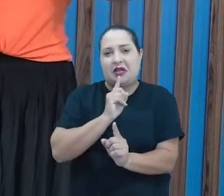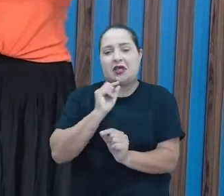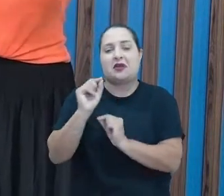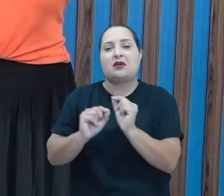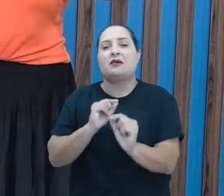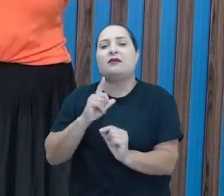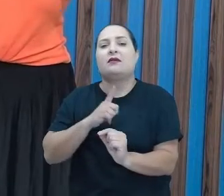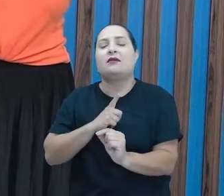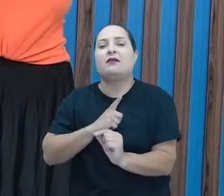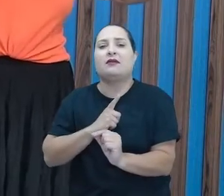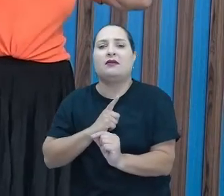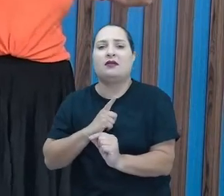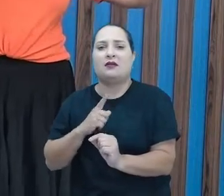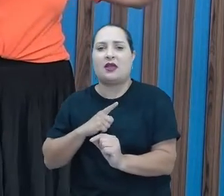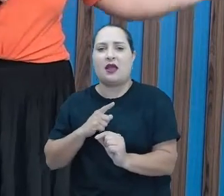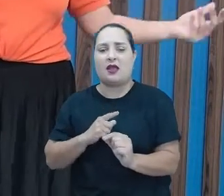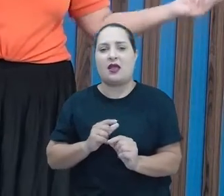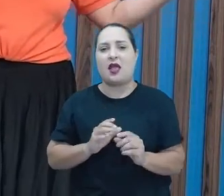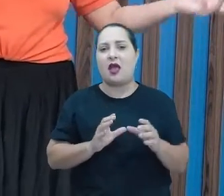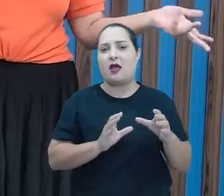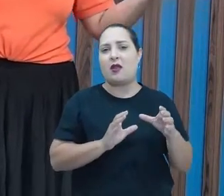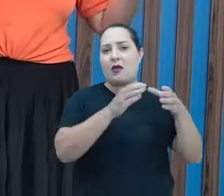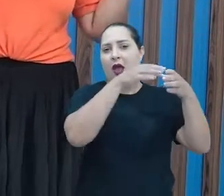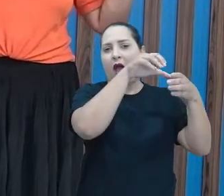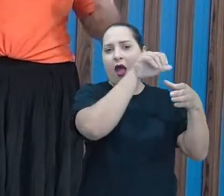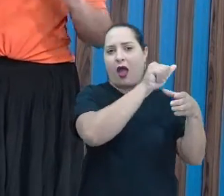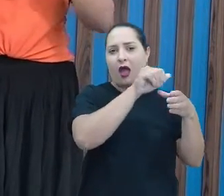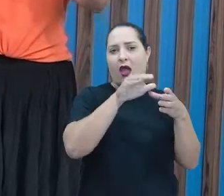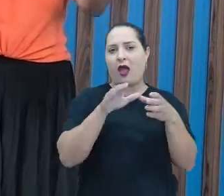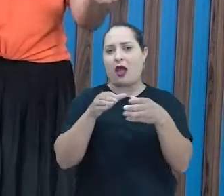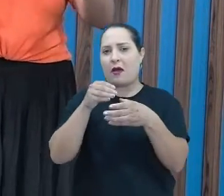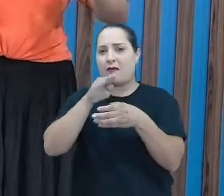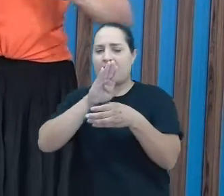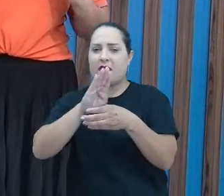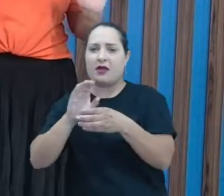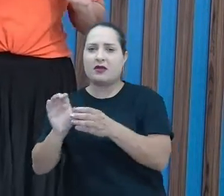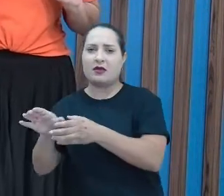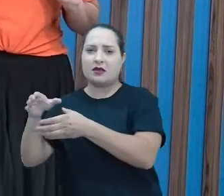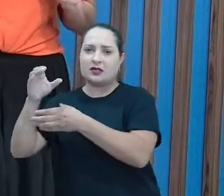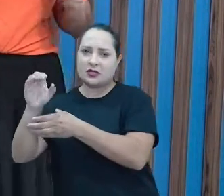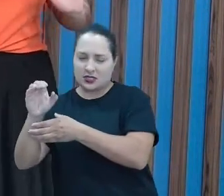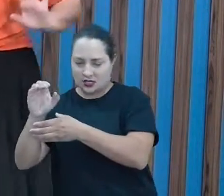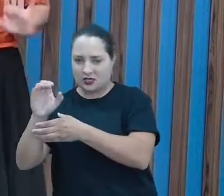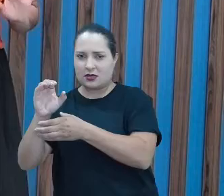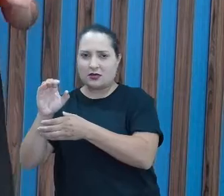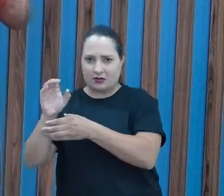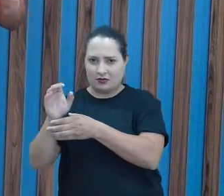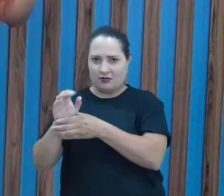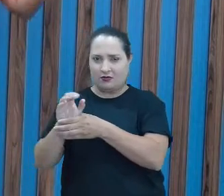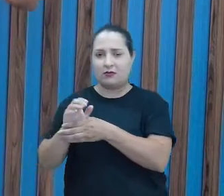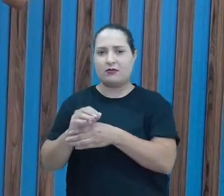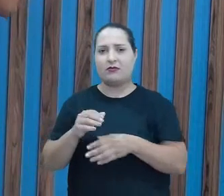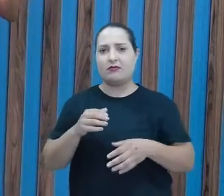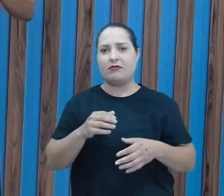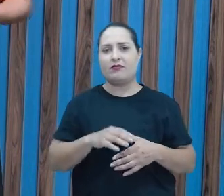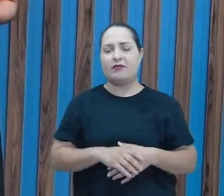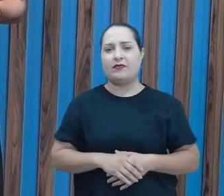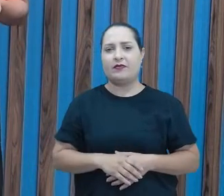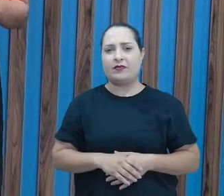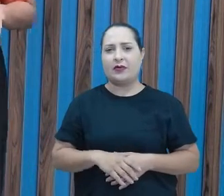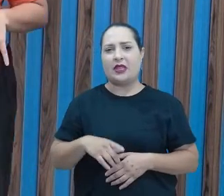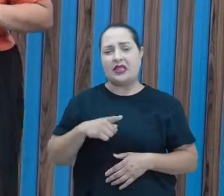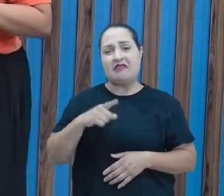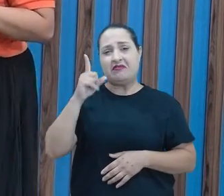Essa própria divisão entre classe A, B e C, por exemplo, já é... Eu estou sendo mais didática, só para vocês entenderem, mas essa própria classificação